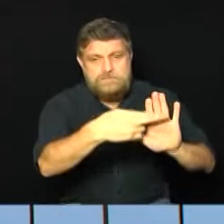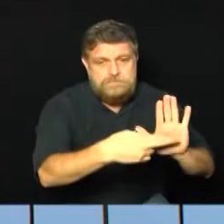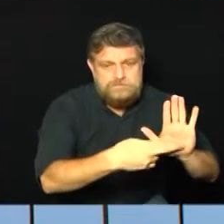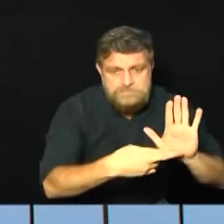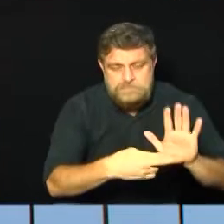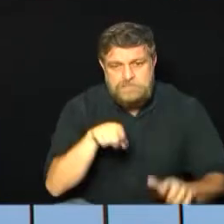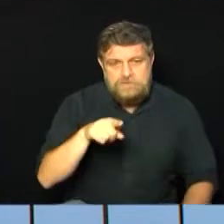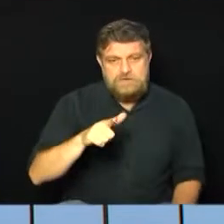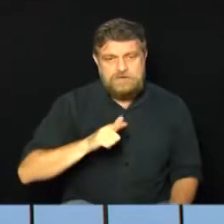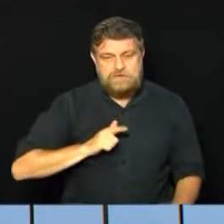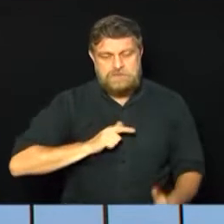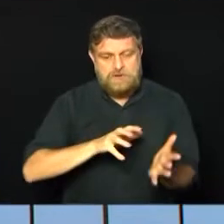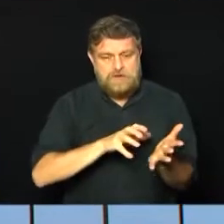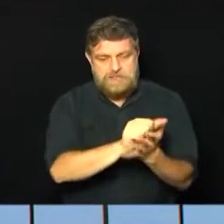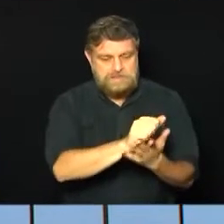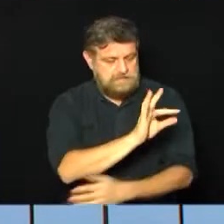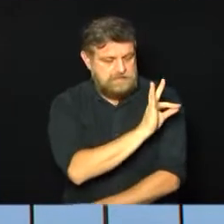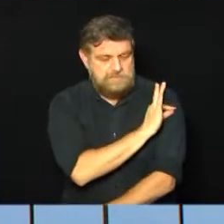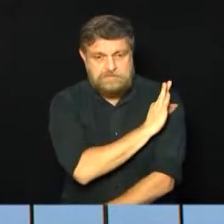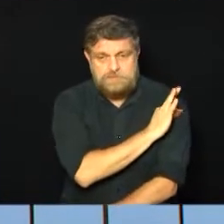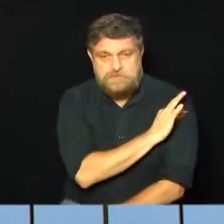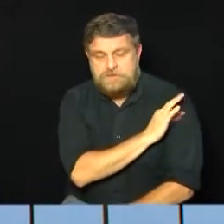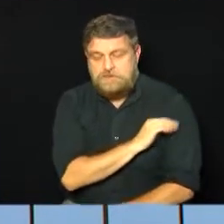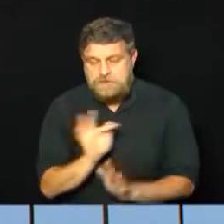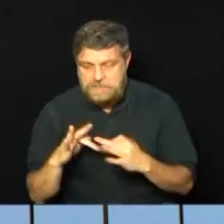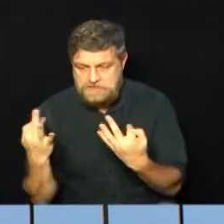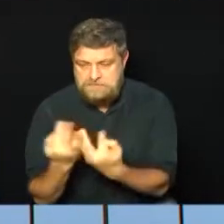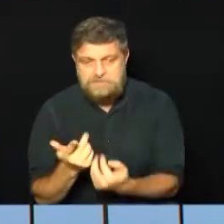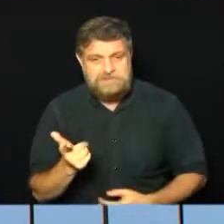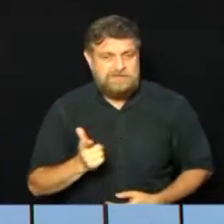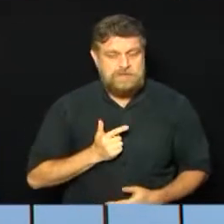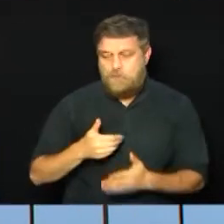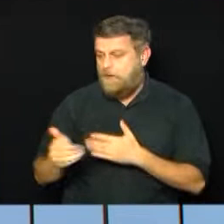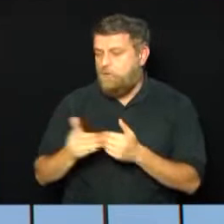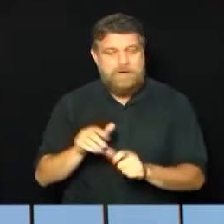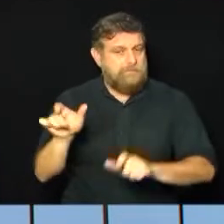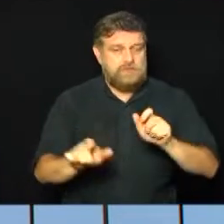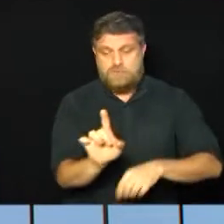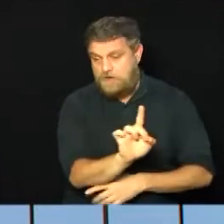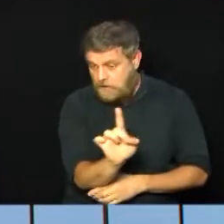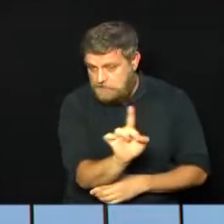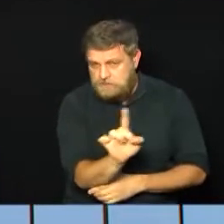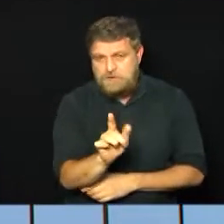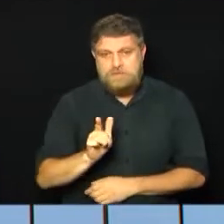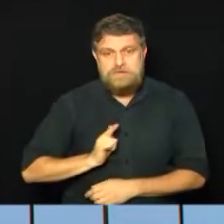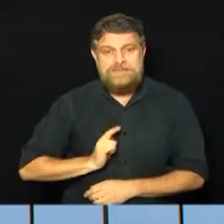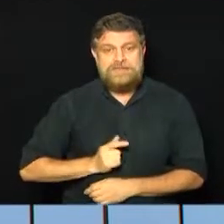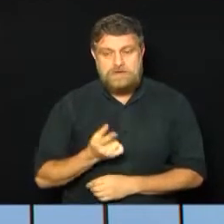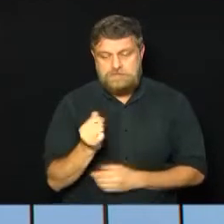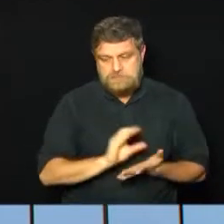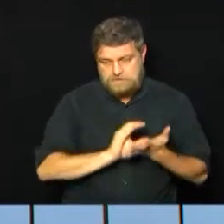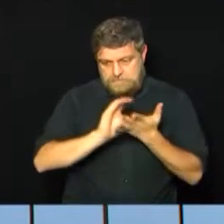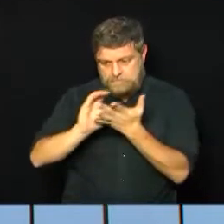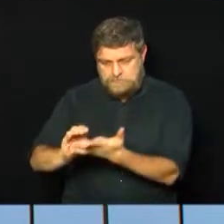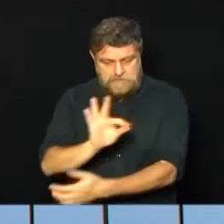tem um cadastro na prefeitura hoje, que as famílias necessitadas têm isso, então não é qualquer um, né? Sim. E aí sim ela vai ter um valor que a prefeitura